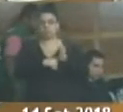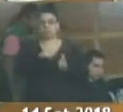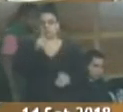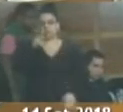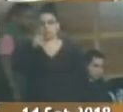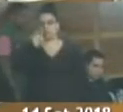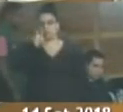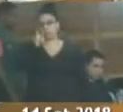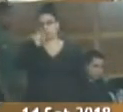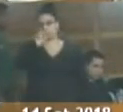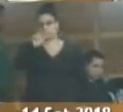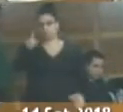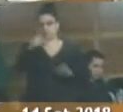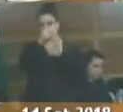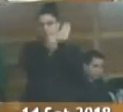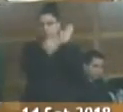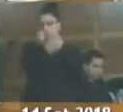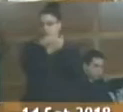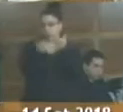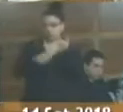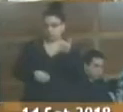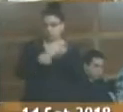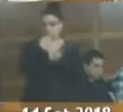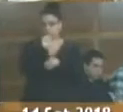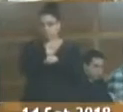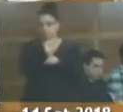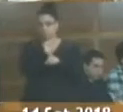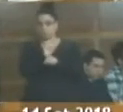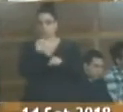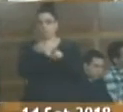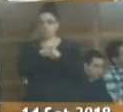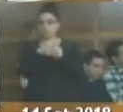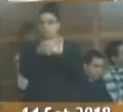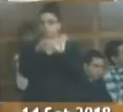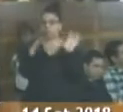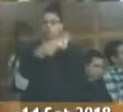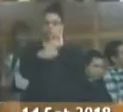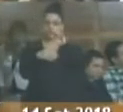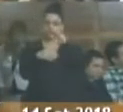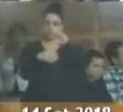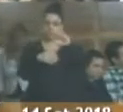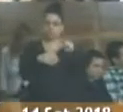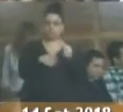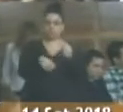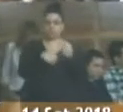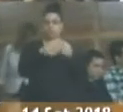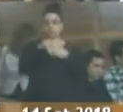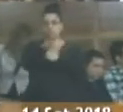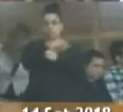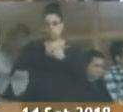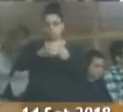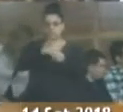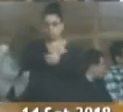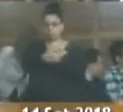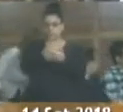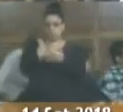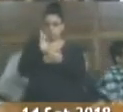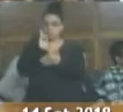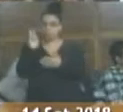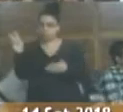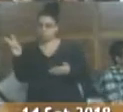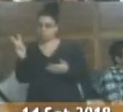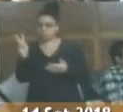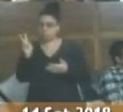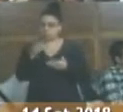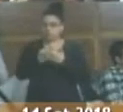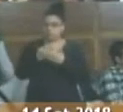e o sistema fotovoltaico da Praia da Aventureira em andamento no INEA, Parnaioca, processo de estudo.